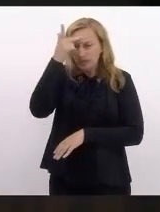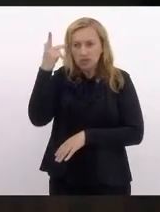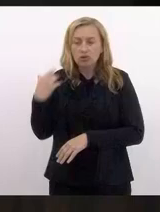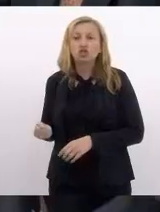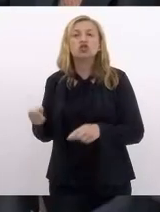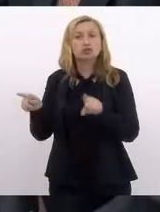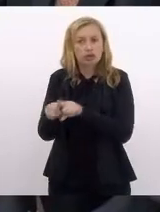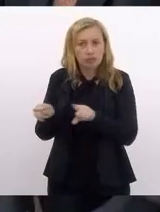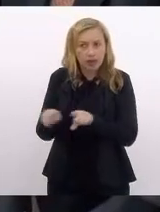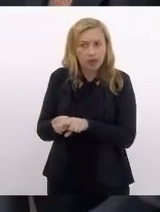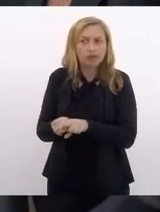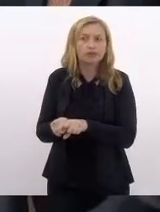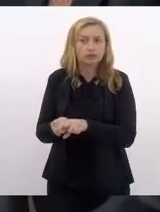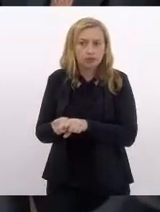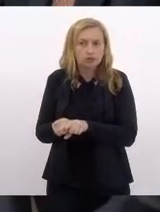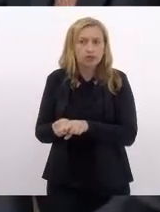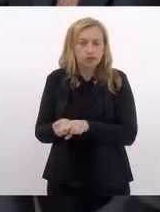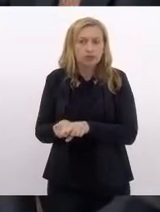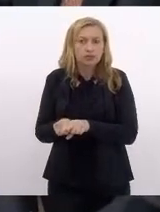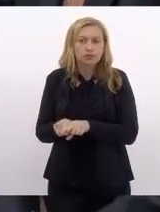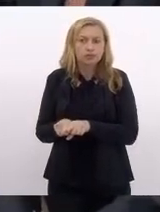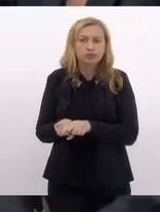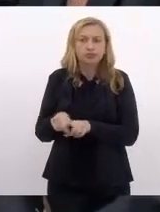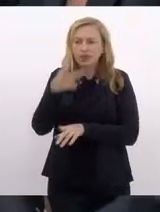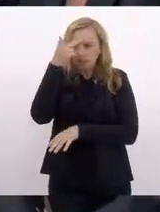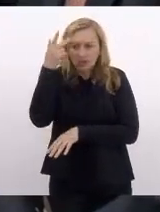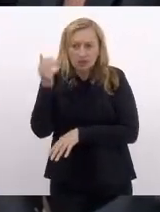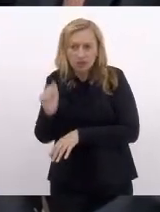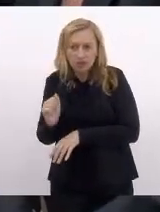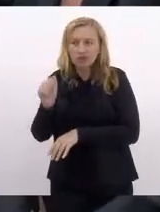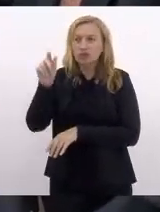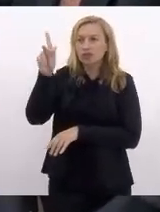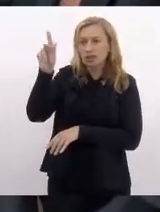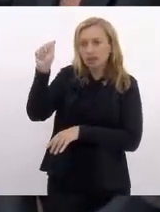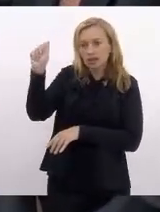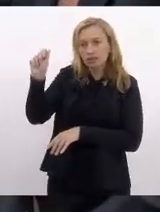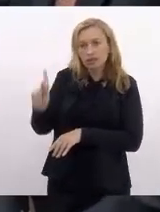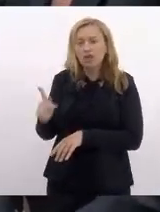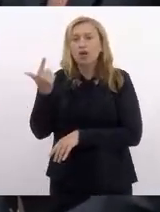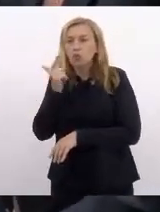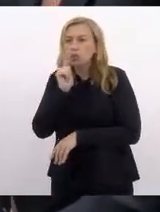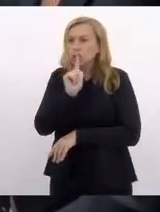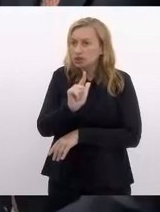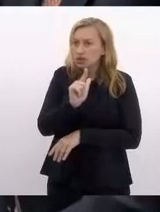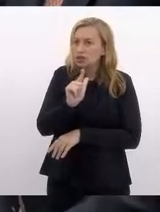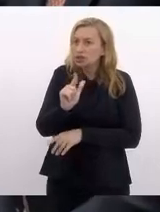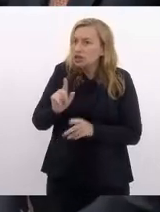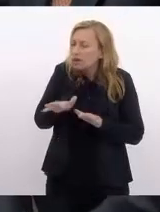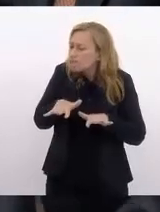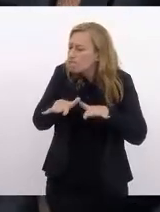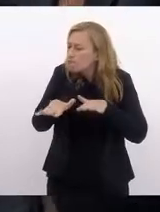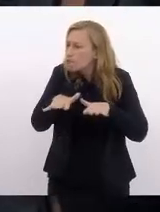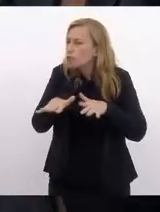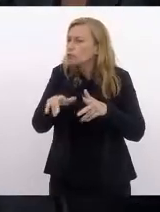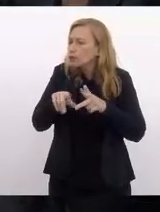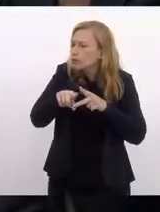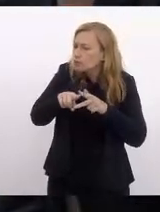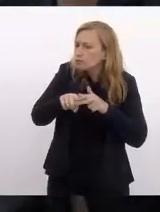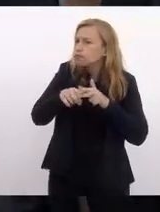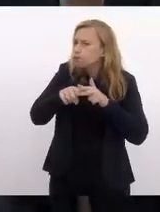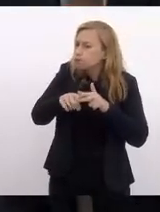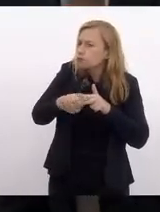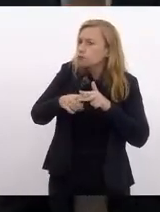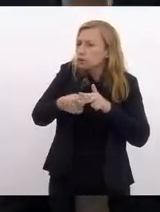também o periférico o peso e pensionistas nós conseguimos fazer aquele movimento a